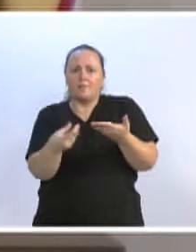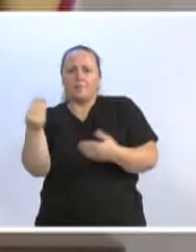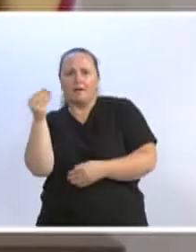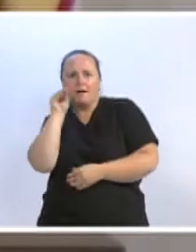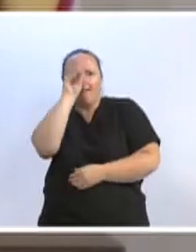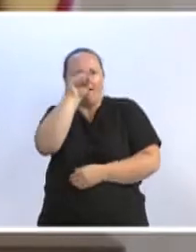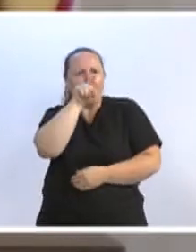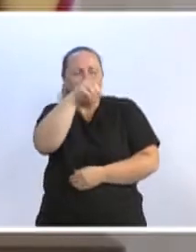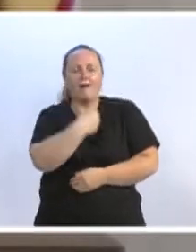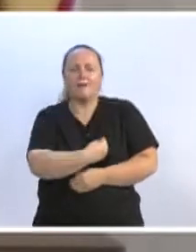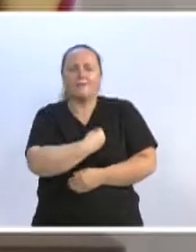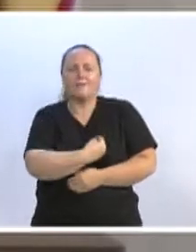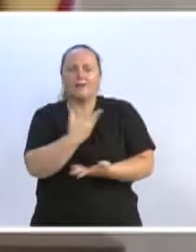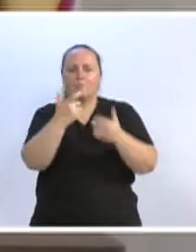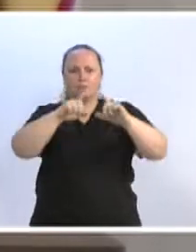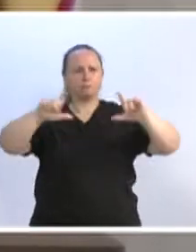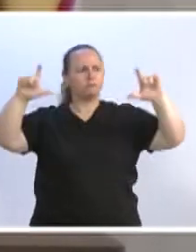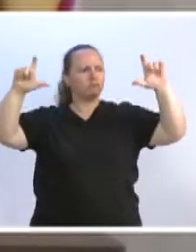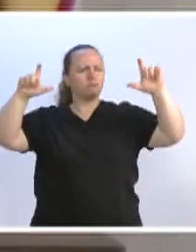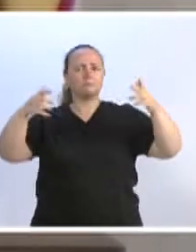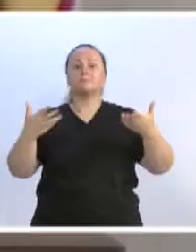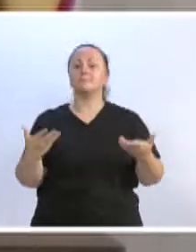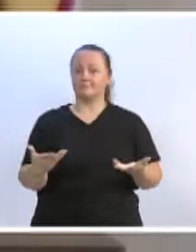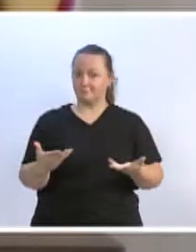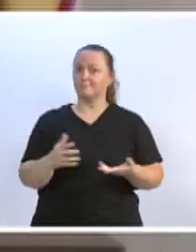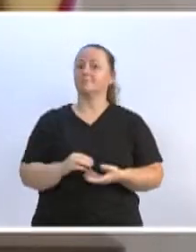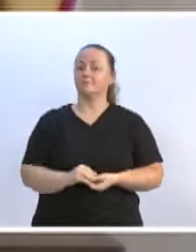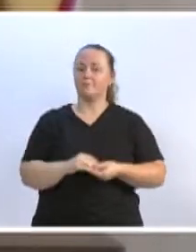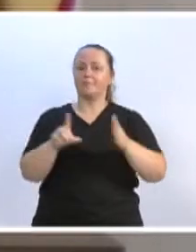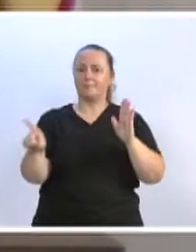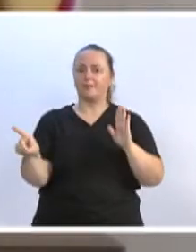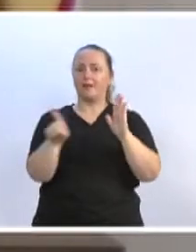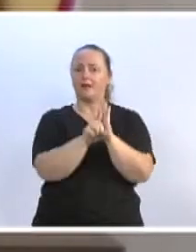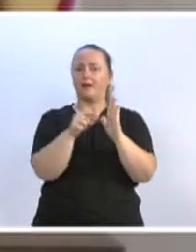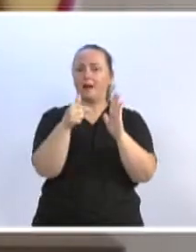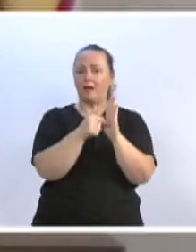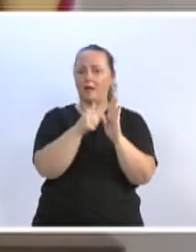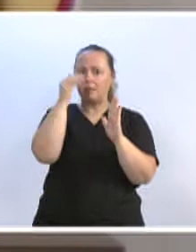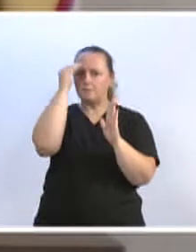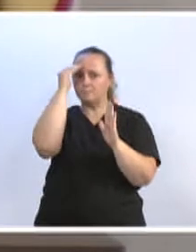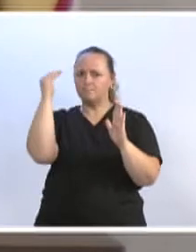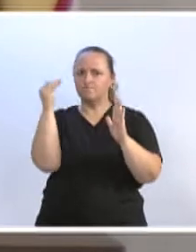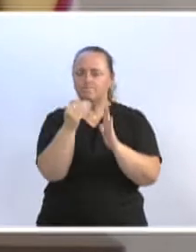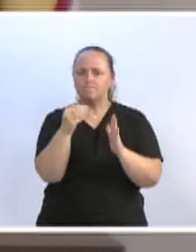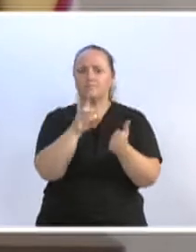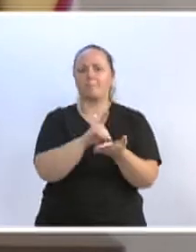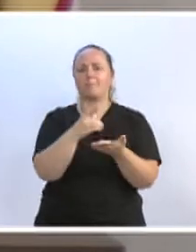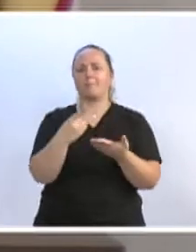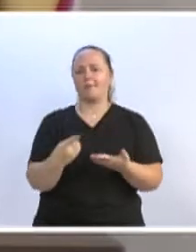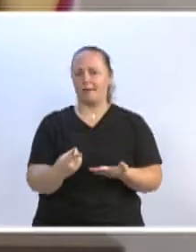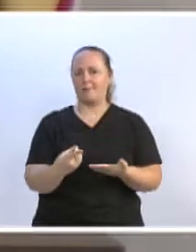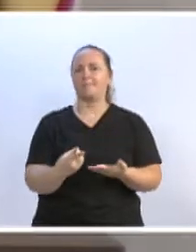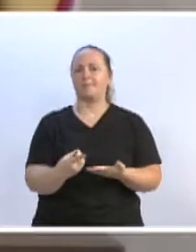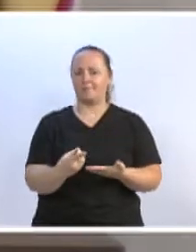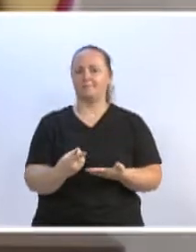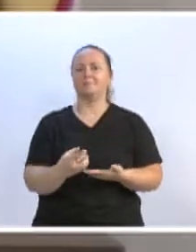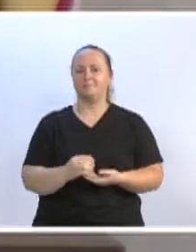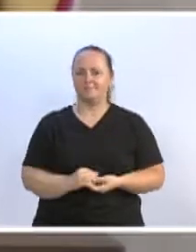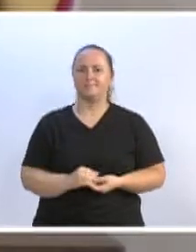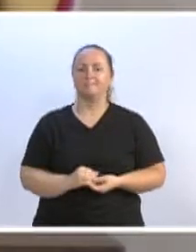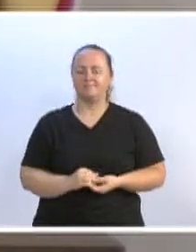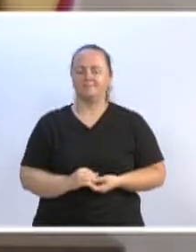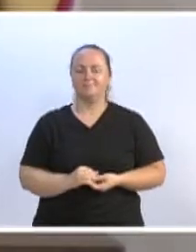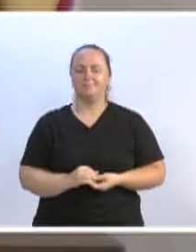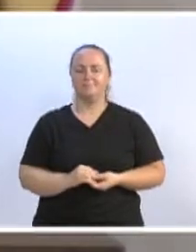Justiça sabe da importância que as próprias leis têm e da origem delas, pastor Mário, né? Da palavra